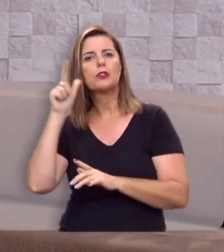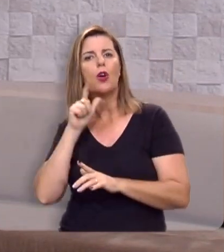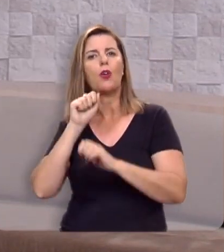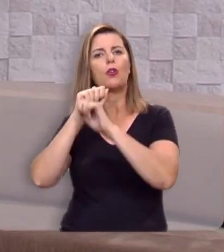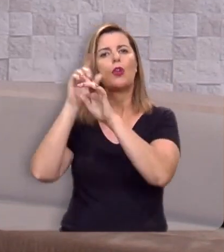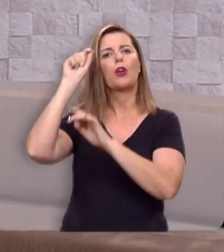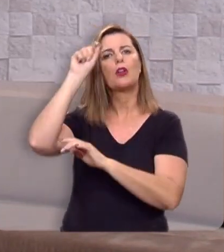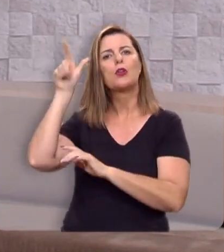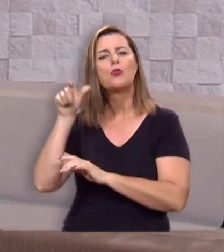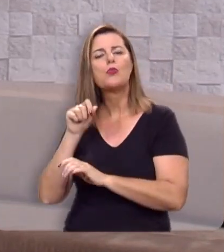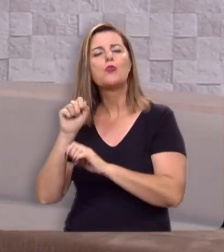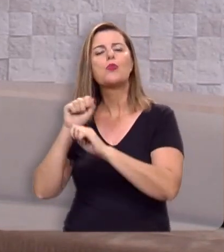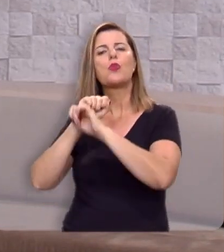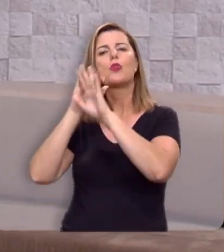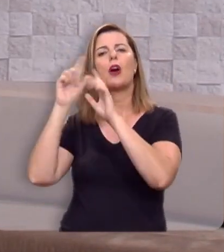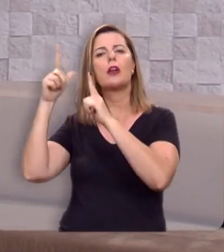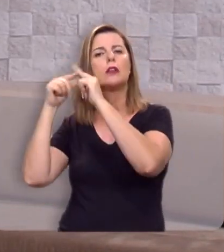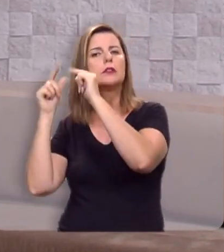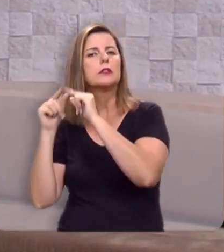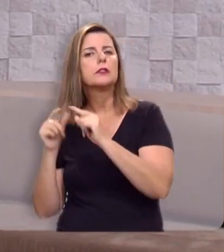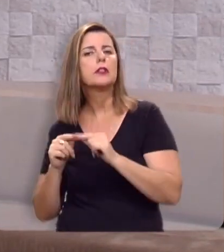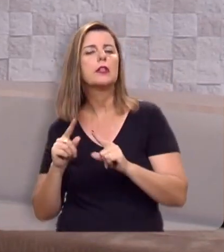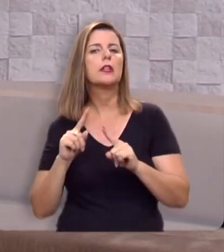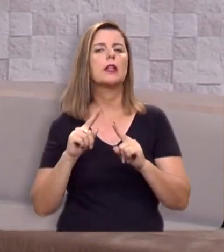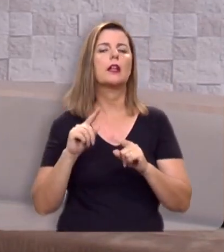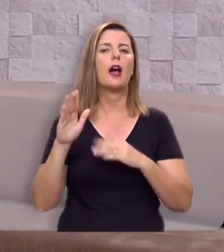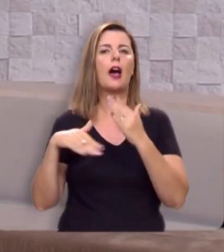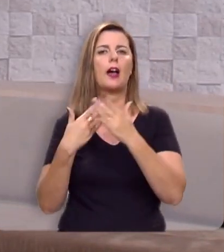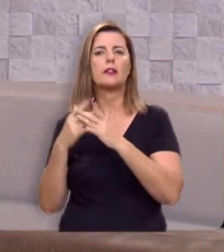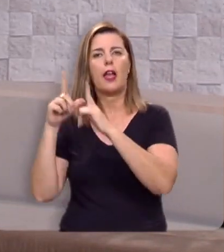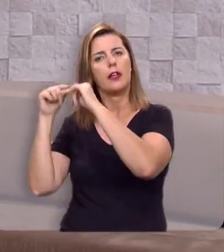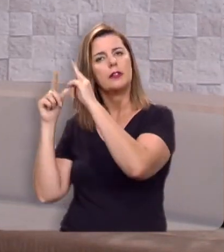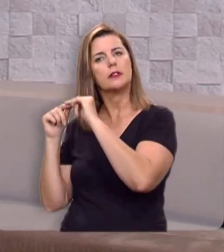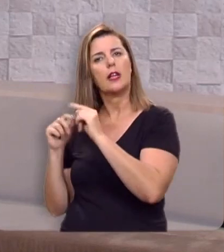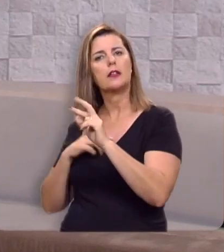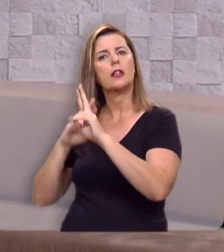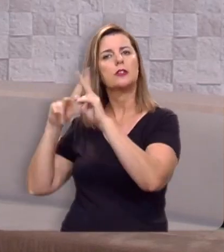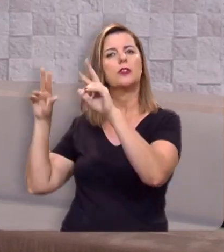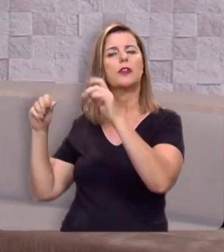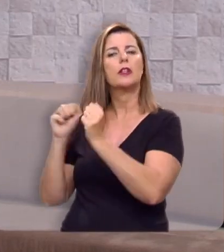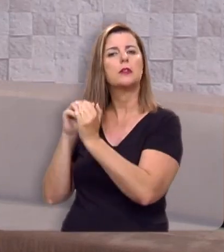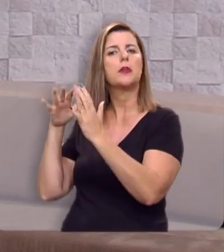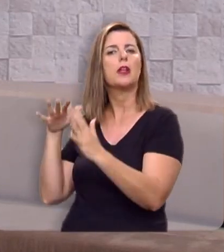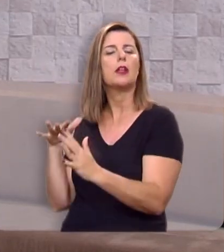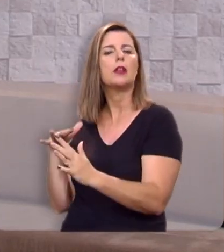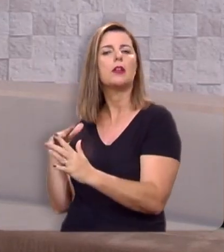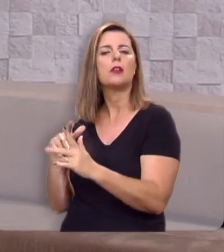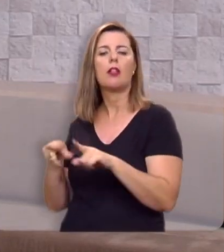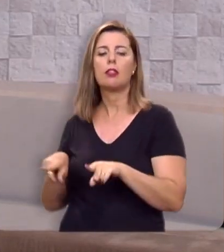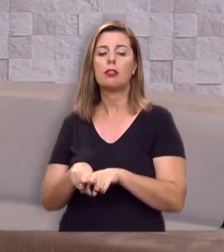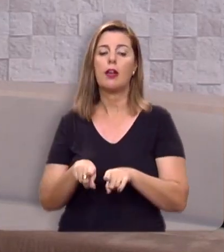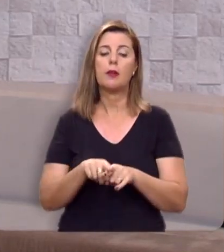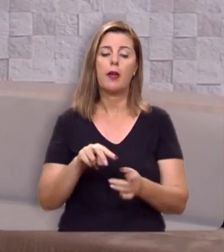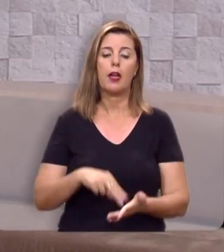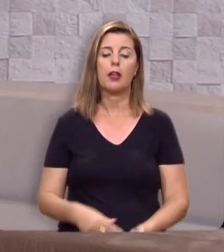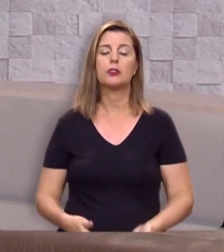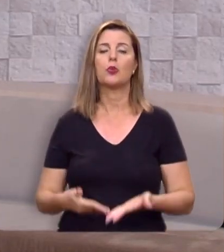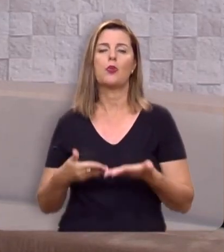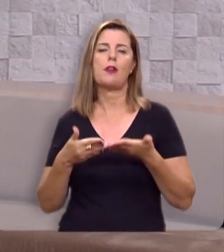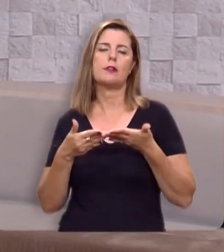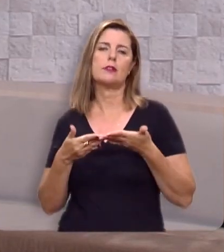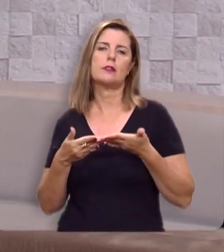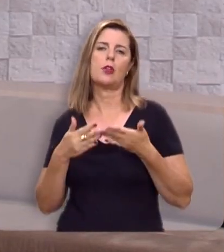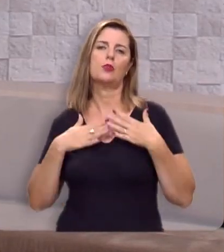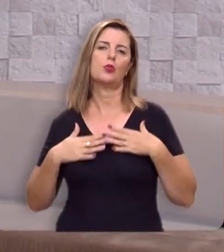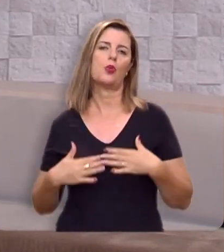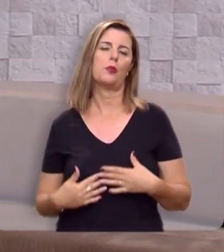da lua, outra a glória das estrelas, porque até entre estrela e estrela há diferença de esplendor, assim também é a ressurreição